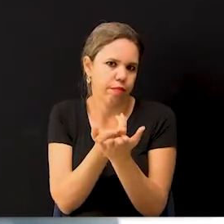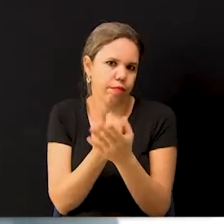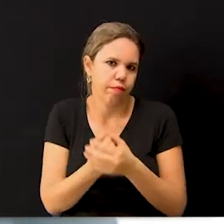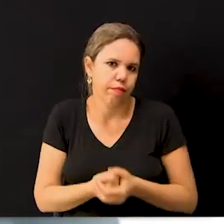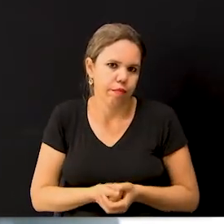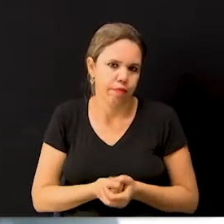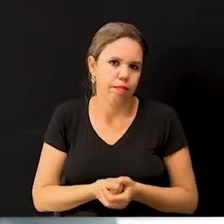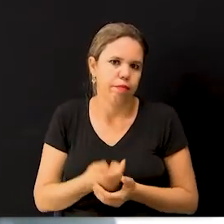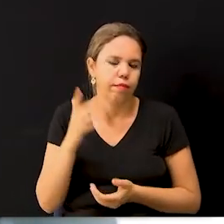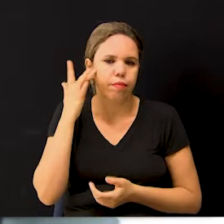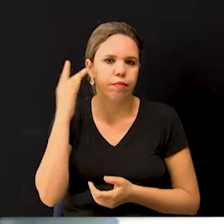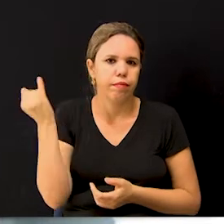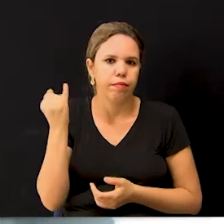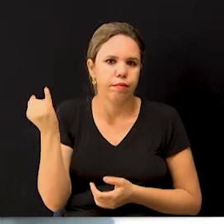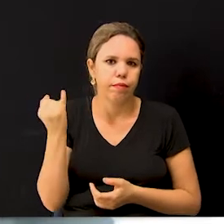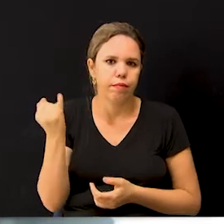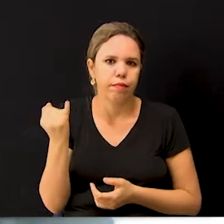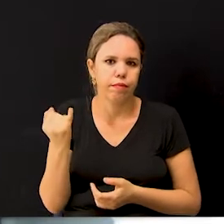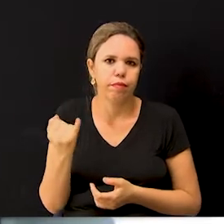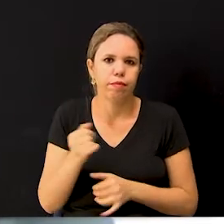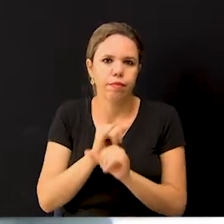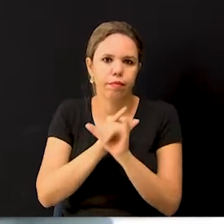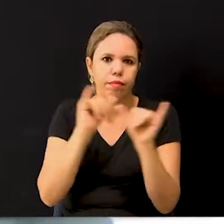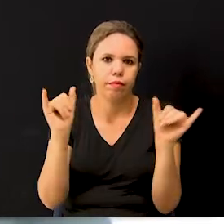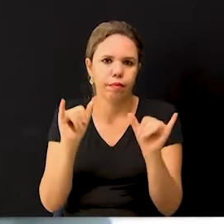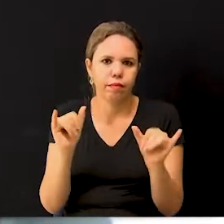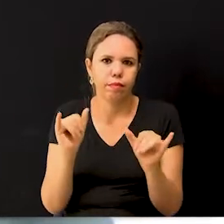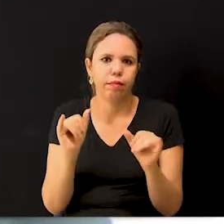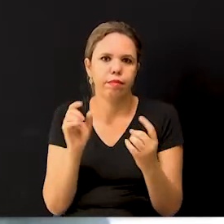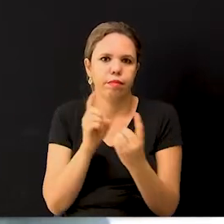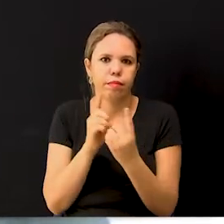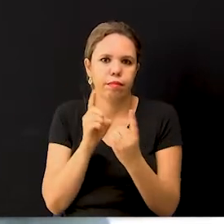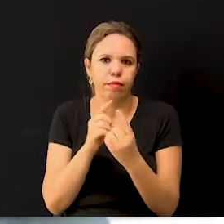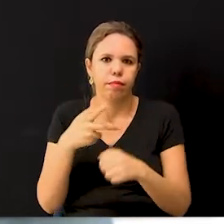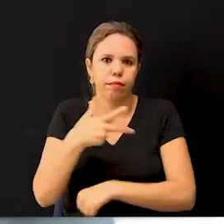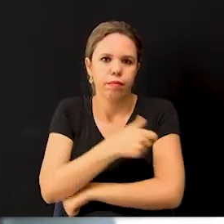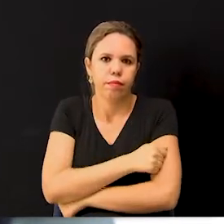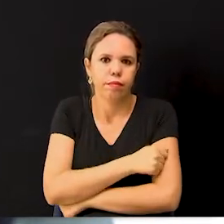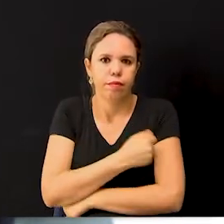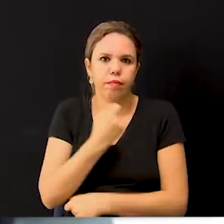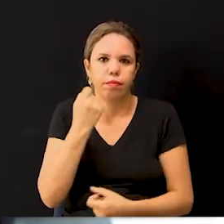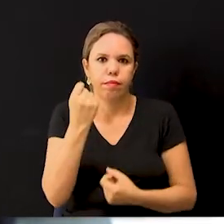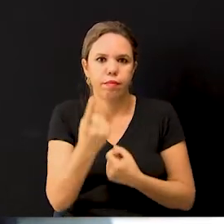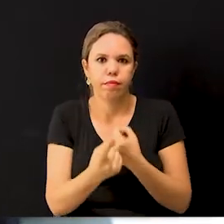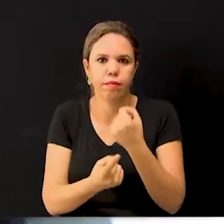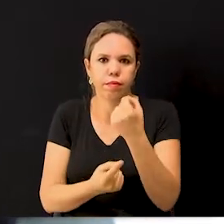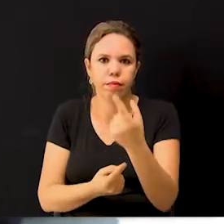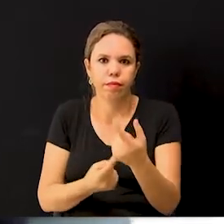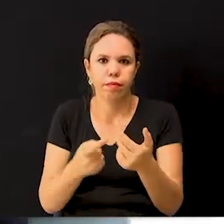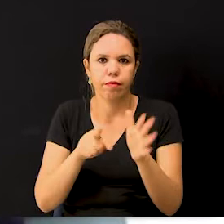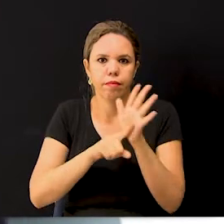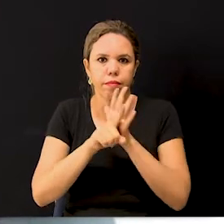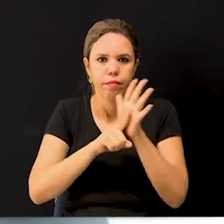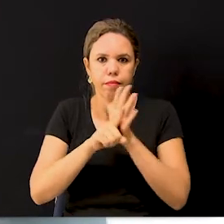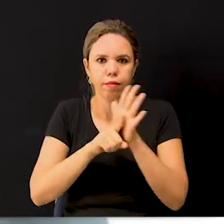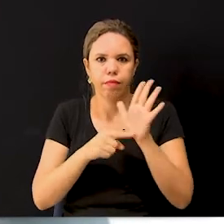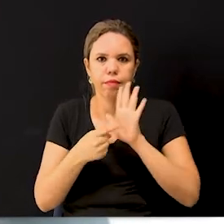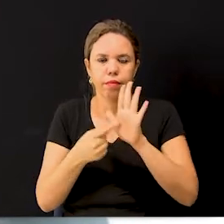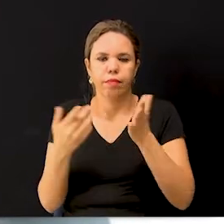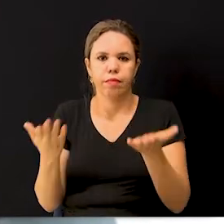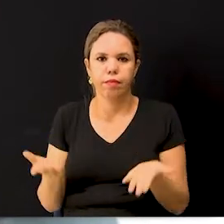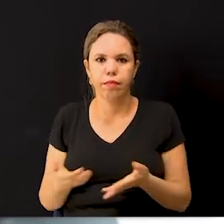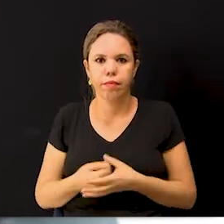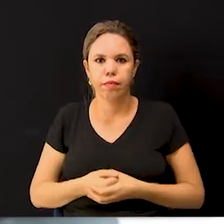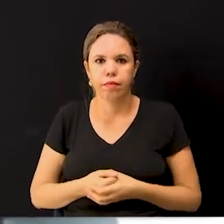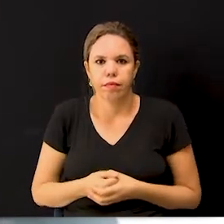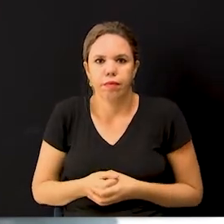mais que isso, eu acho que é importante que a gente dizer que a cobertura vacinal, e algumas pesquisas têm